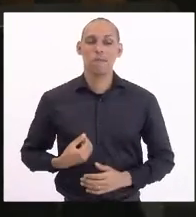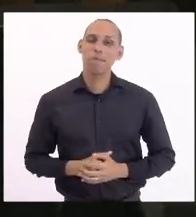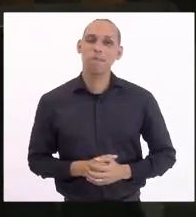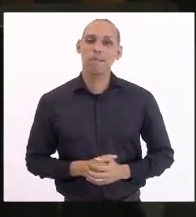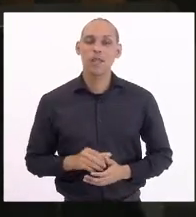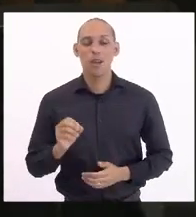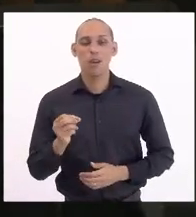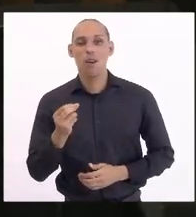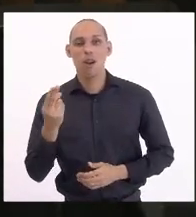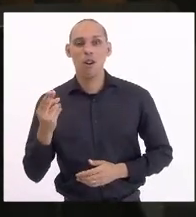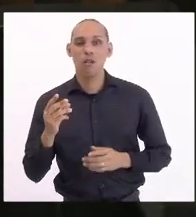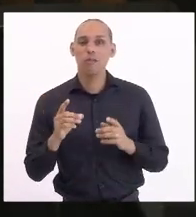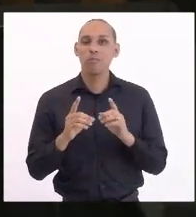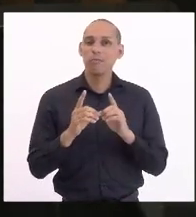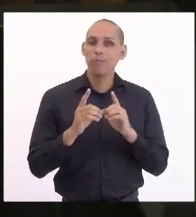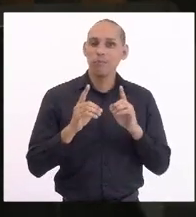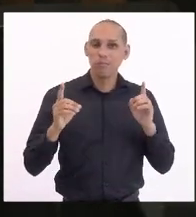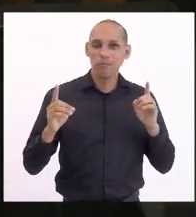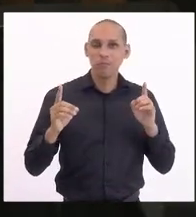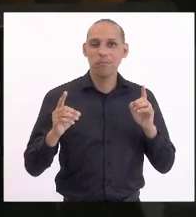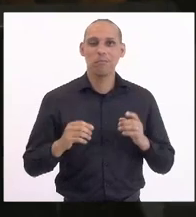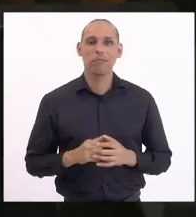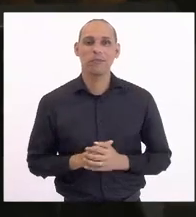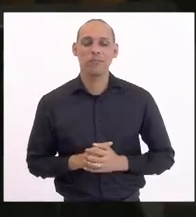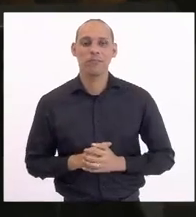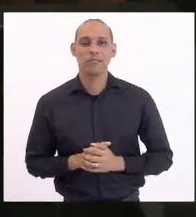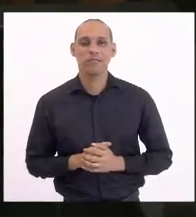ou de forma remota,